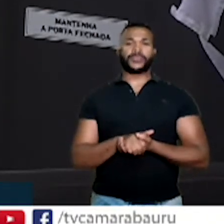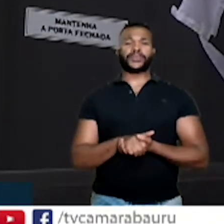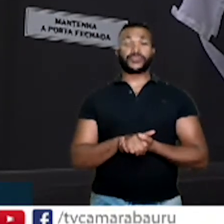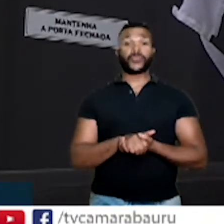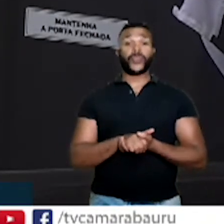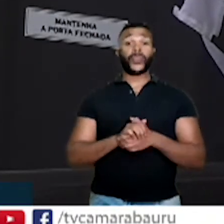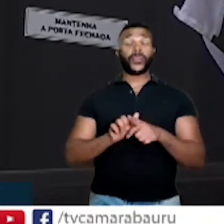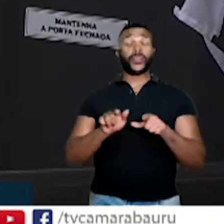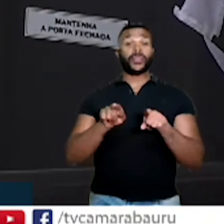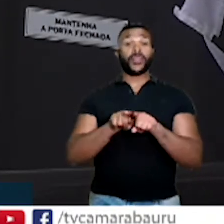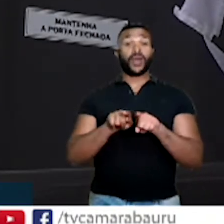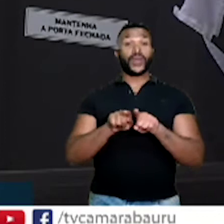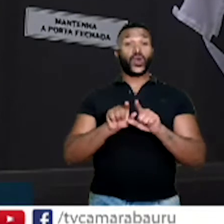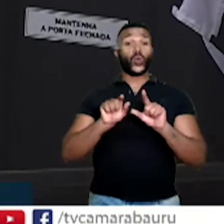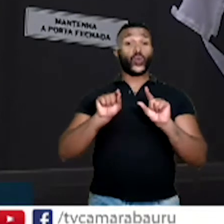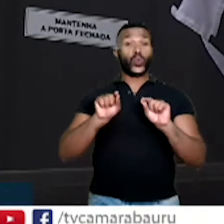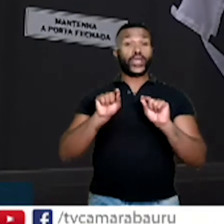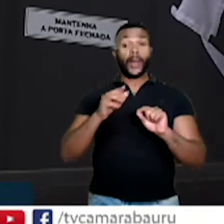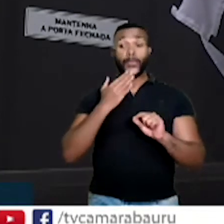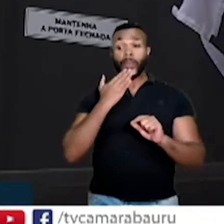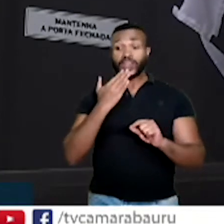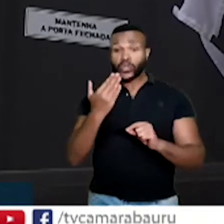Incluindo na informação